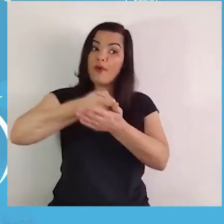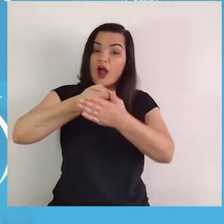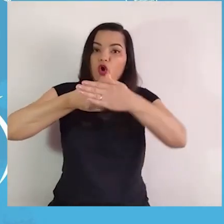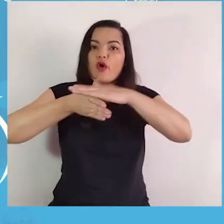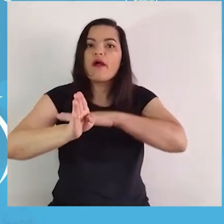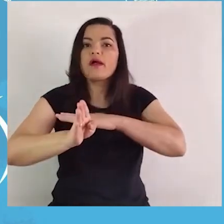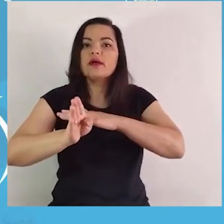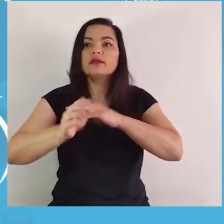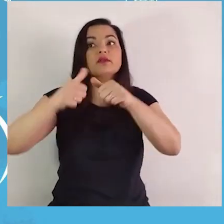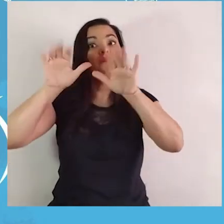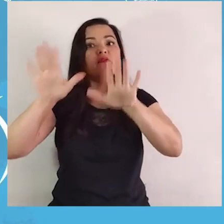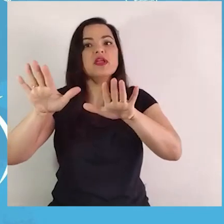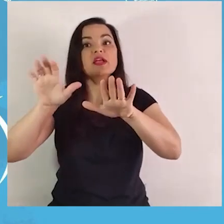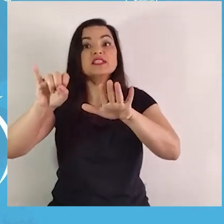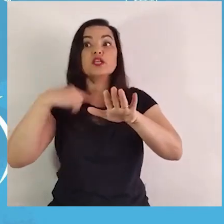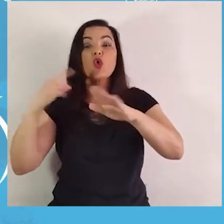voltar, senão vou ter que pagar de novo.